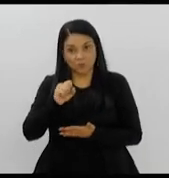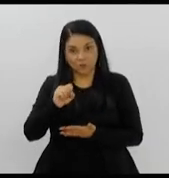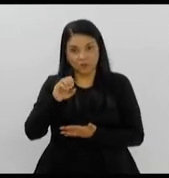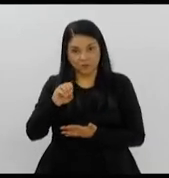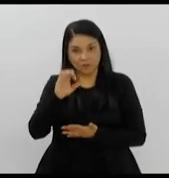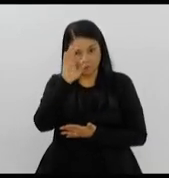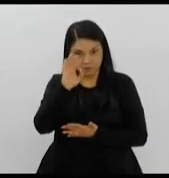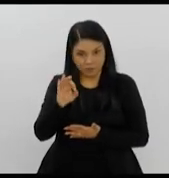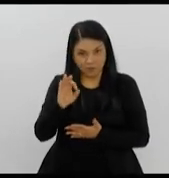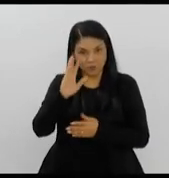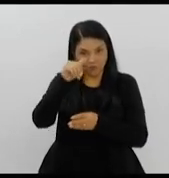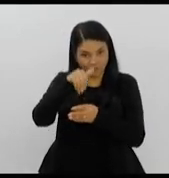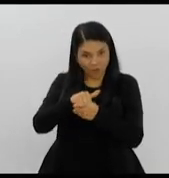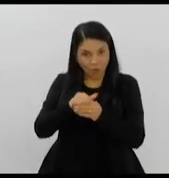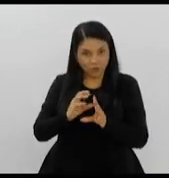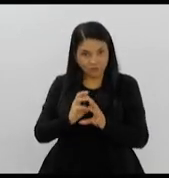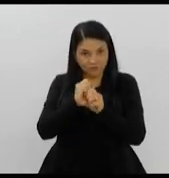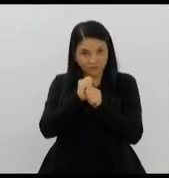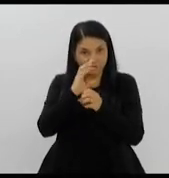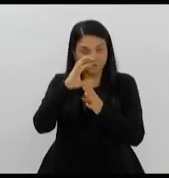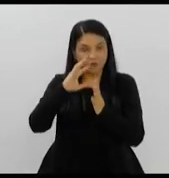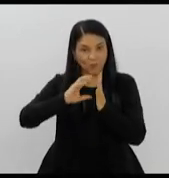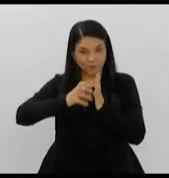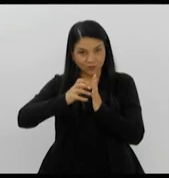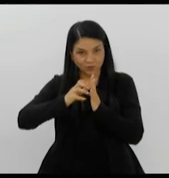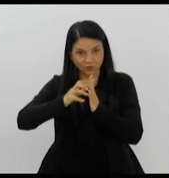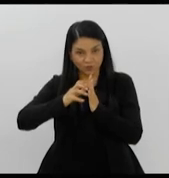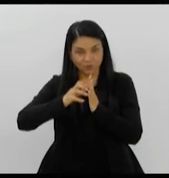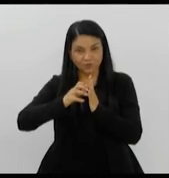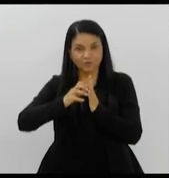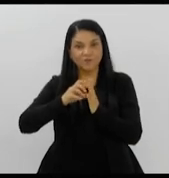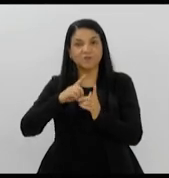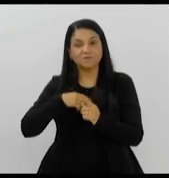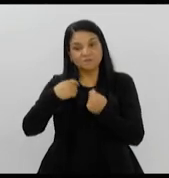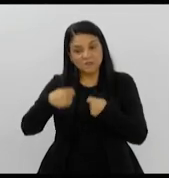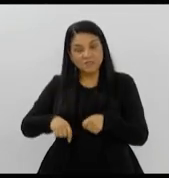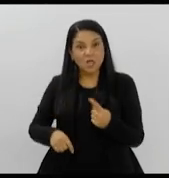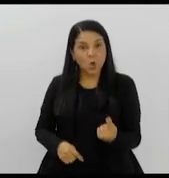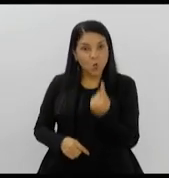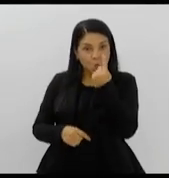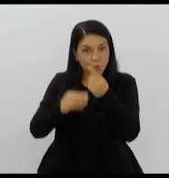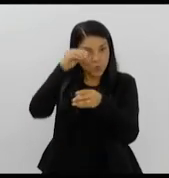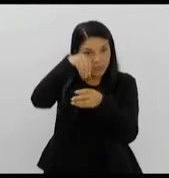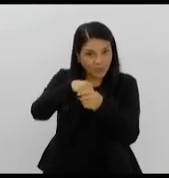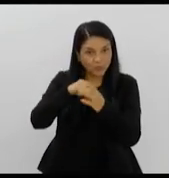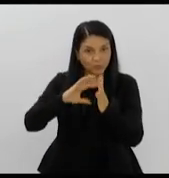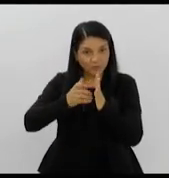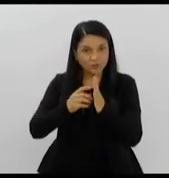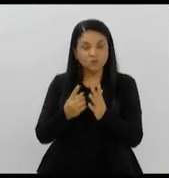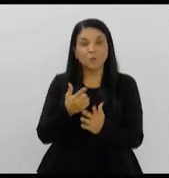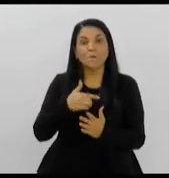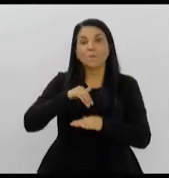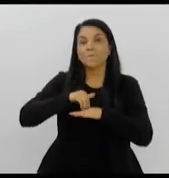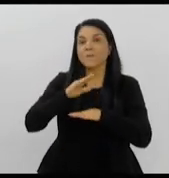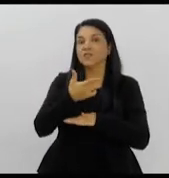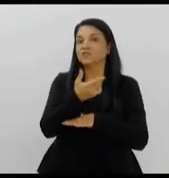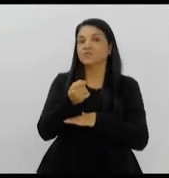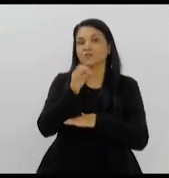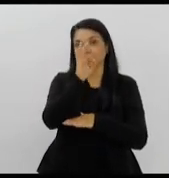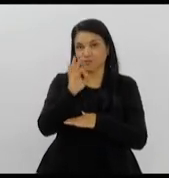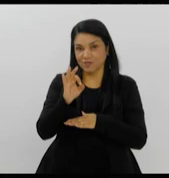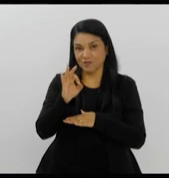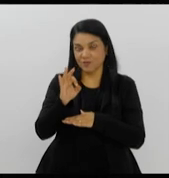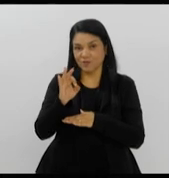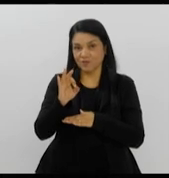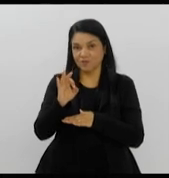partido, tem que ter um lá que tenha mais de 20%. E 20%